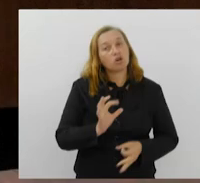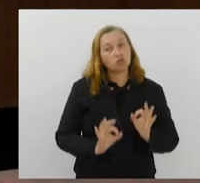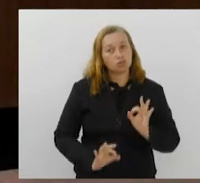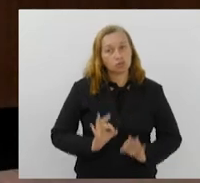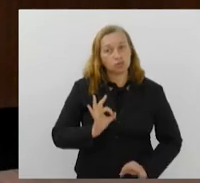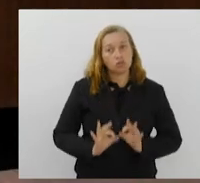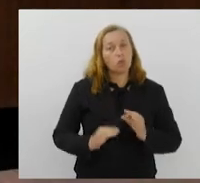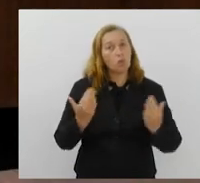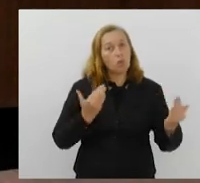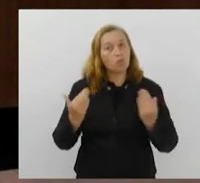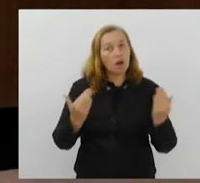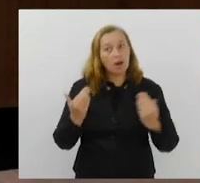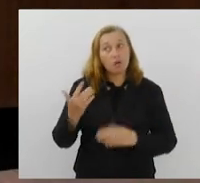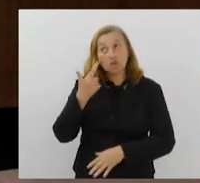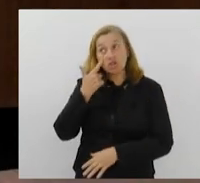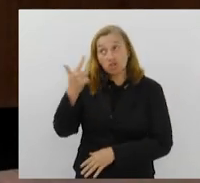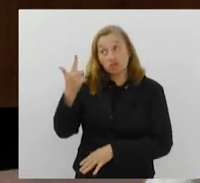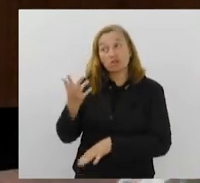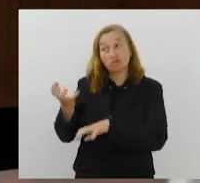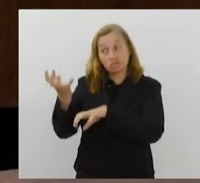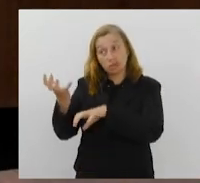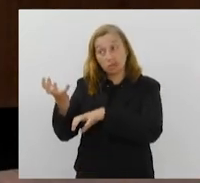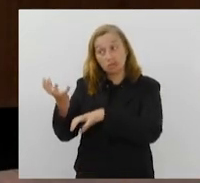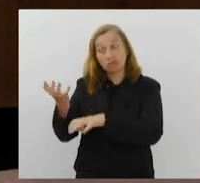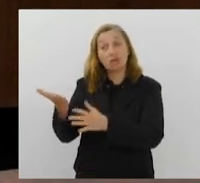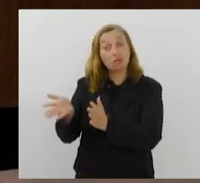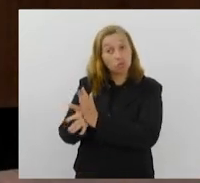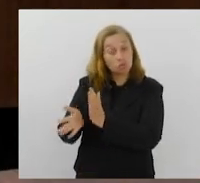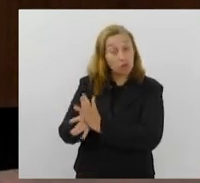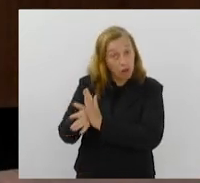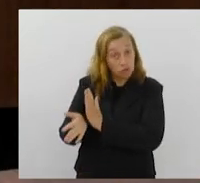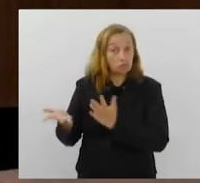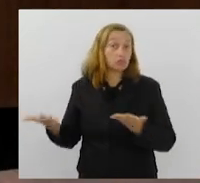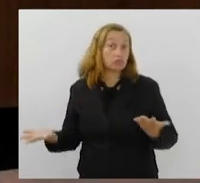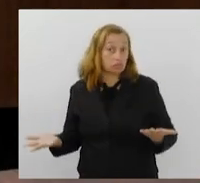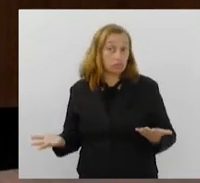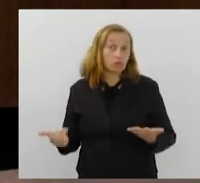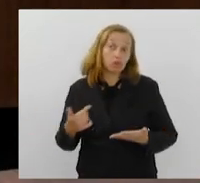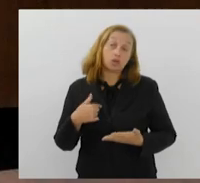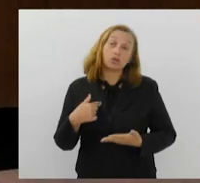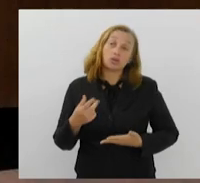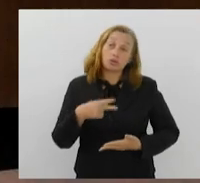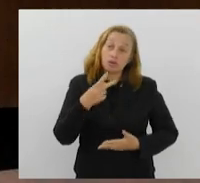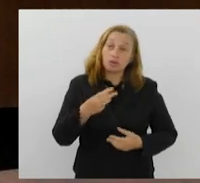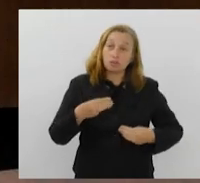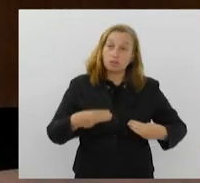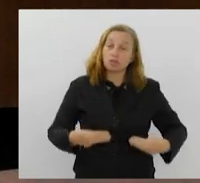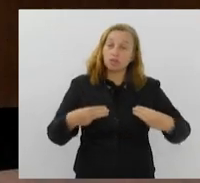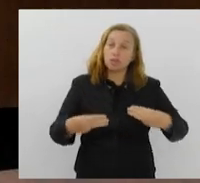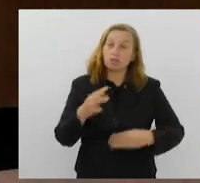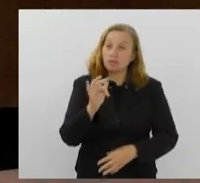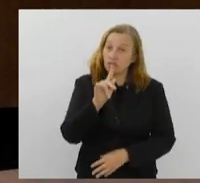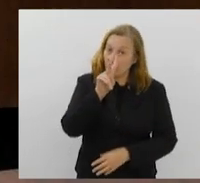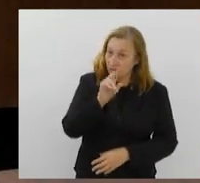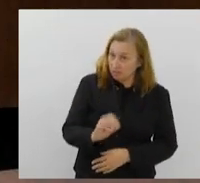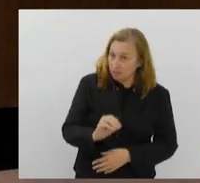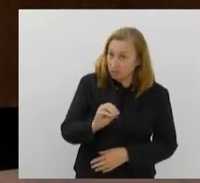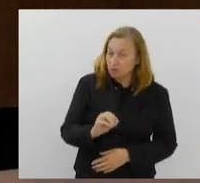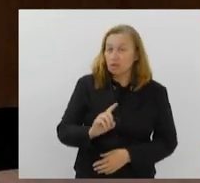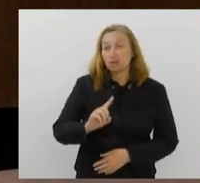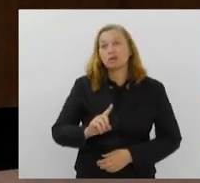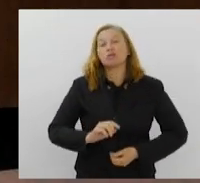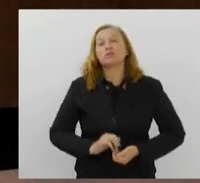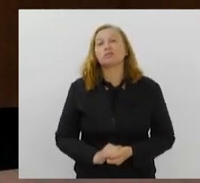isso com aquilo que eu acho que é completamente errado, distorcido, e dou razão ao ministro Flávio Dino e depois ao Pleno